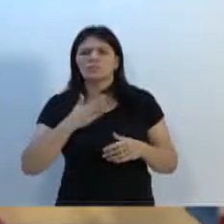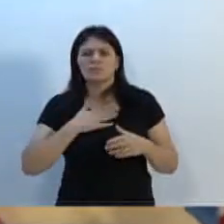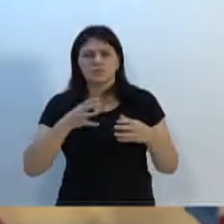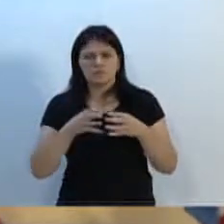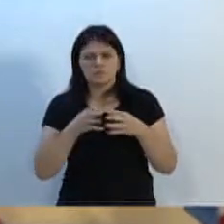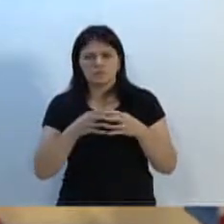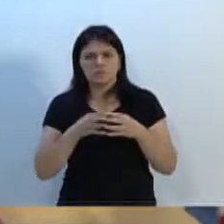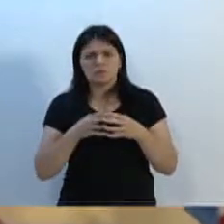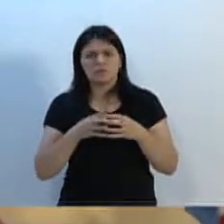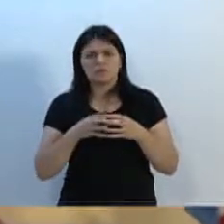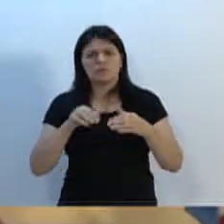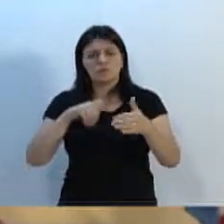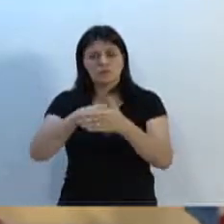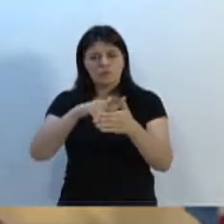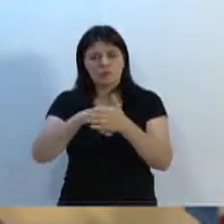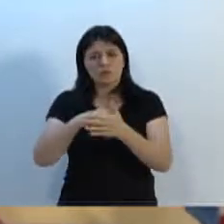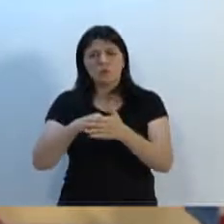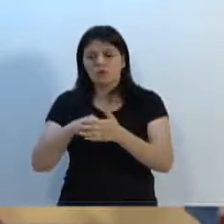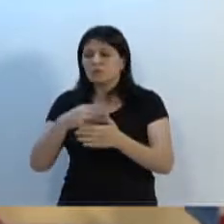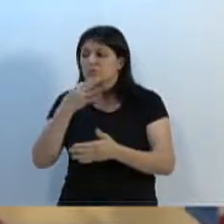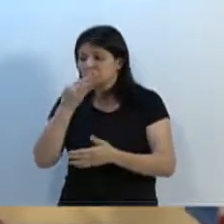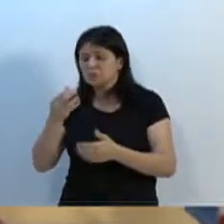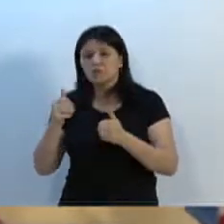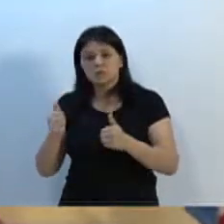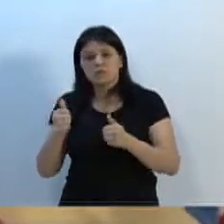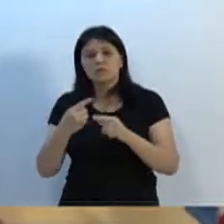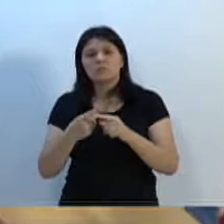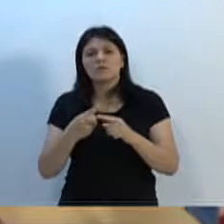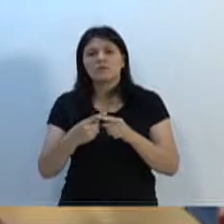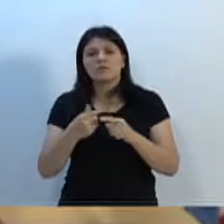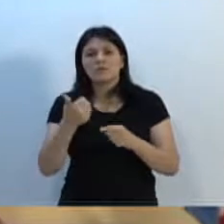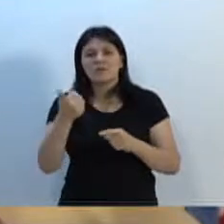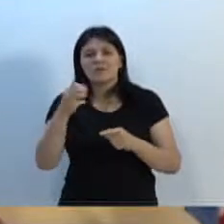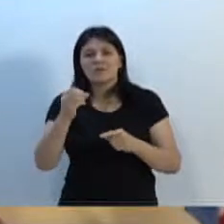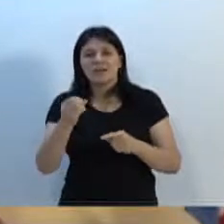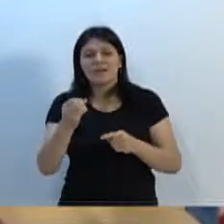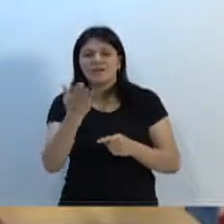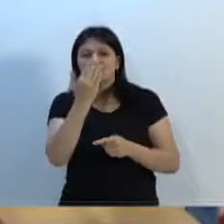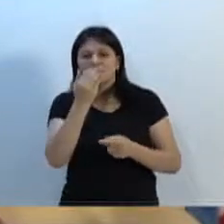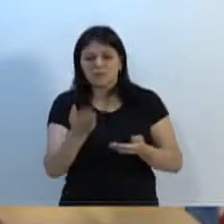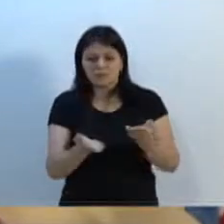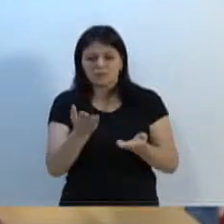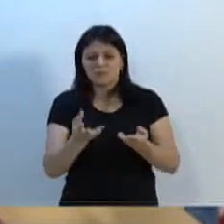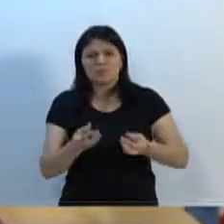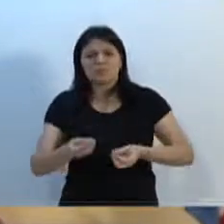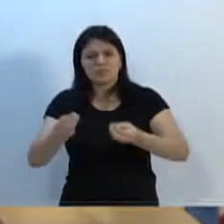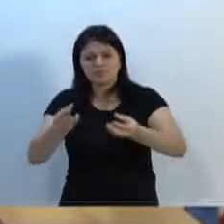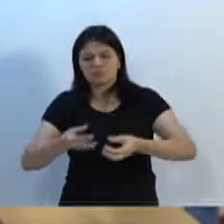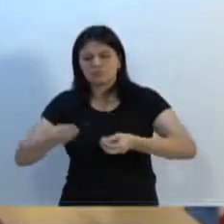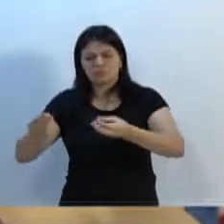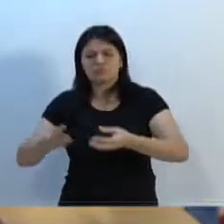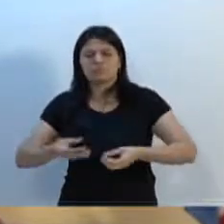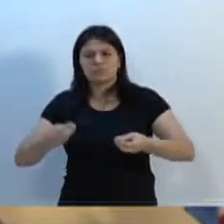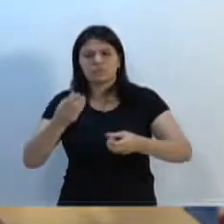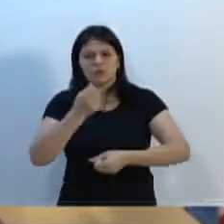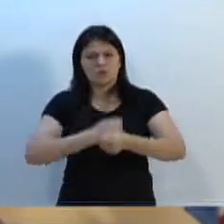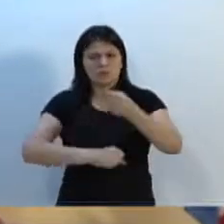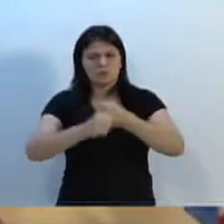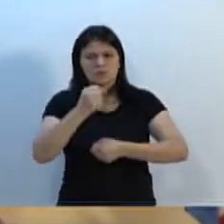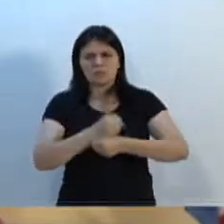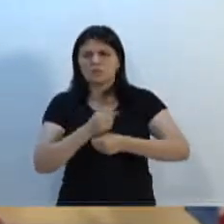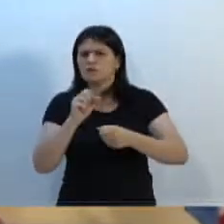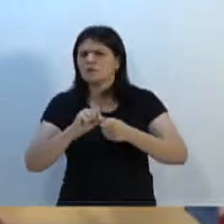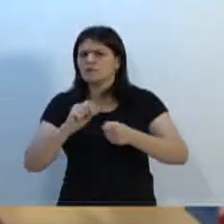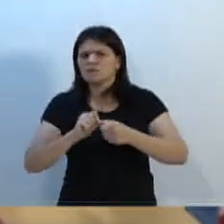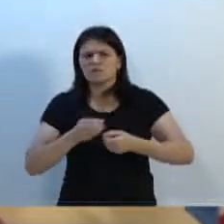fazer uma sugestão dessa. Porque o que é a ideia? Eles vão doar 10 cestas básicas, né? E ano passado eles fizeram doação para várias pessoas que